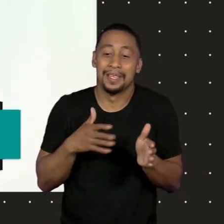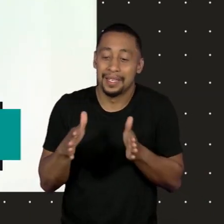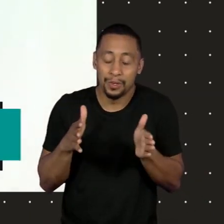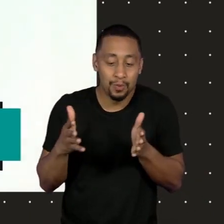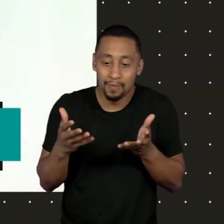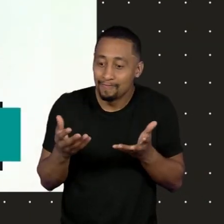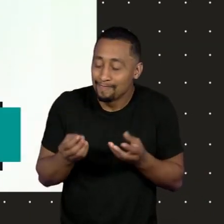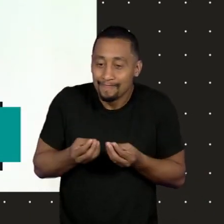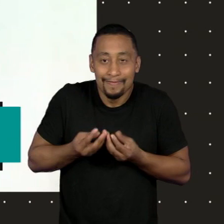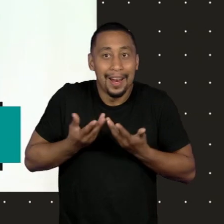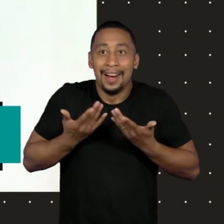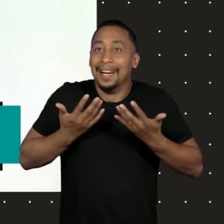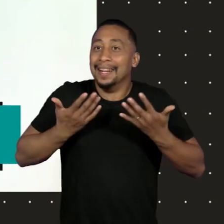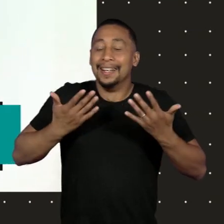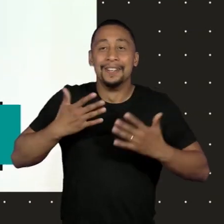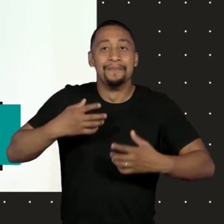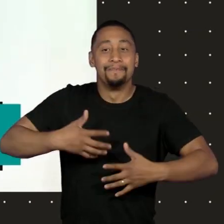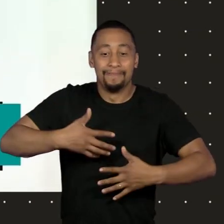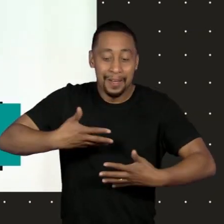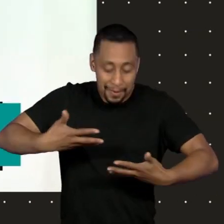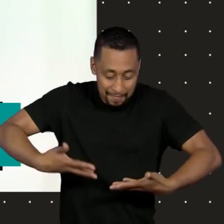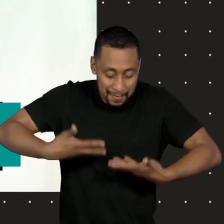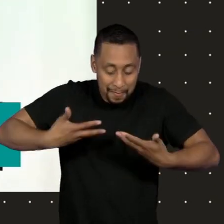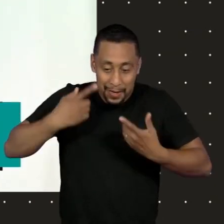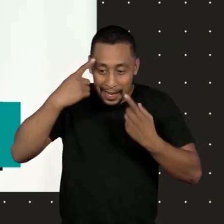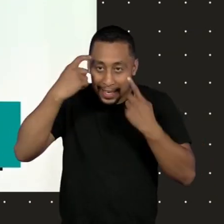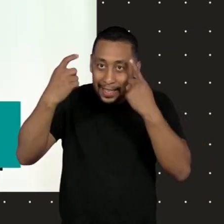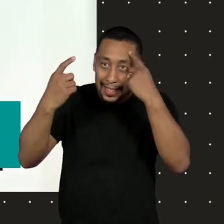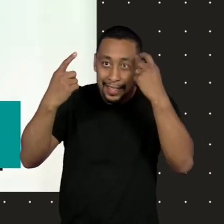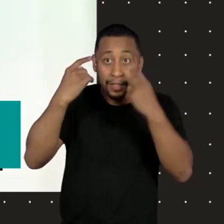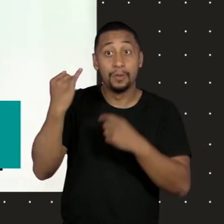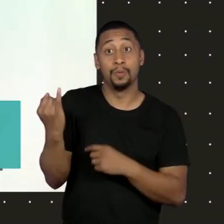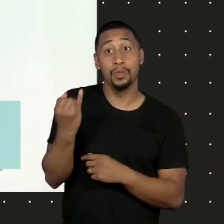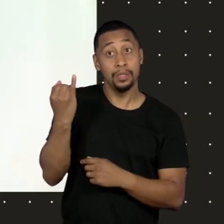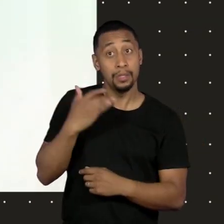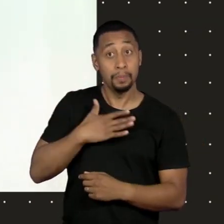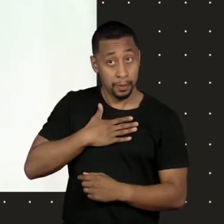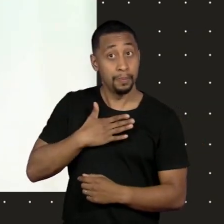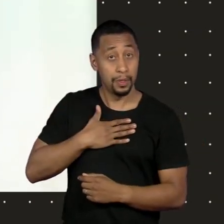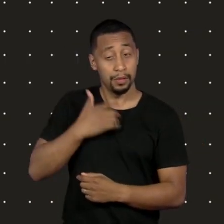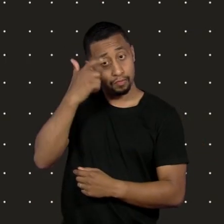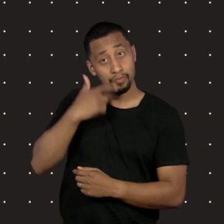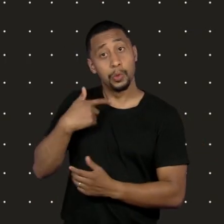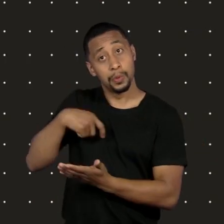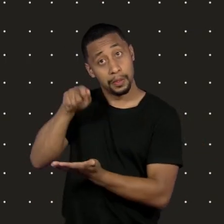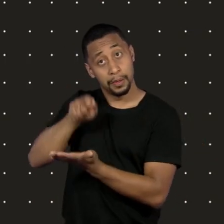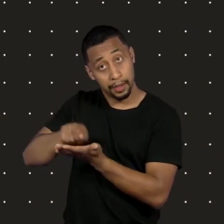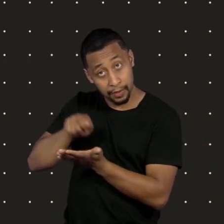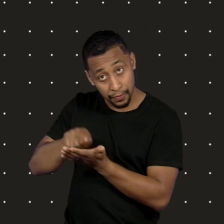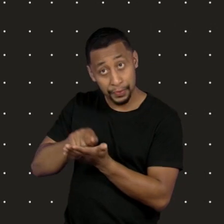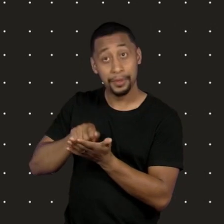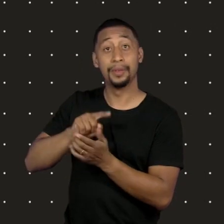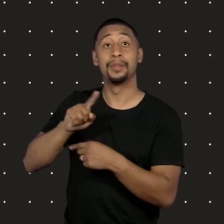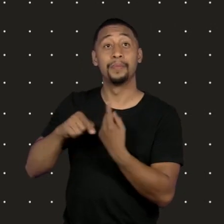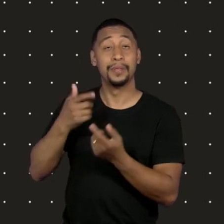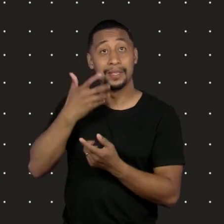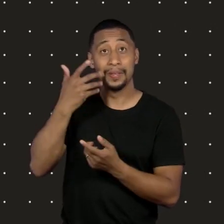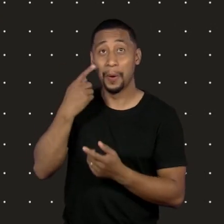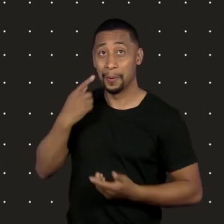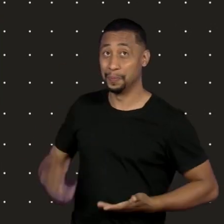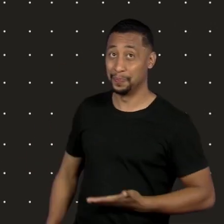inspiração, muitas ideias que foram importantes para a minha carreira como compositor e intérprete, depois com a dupla Cleiton e